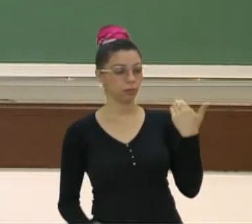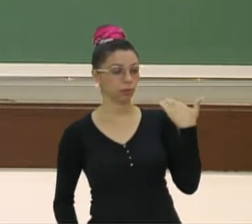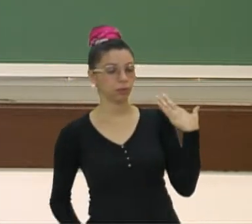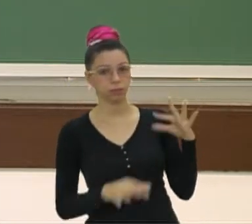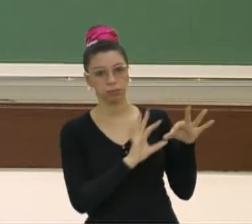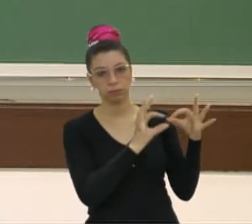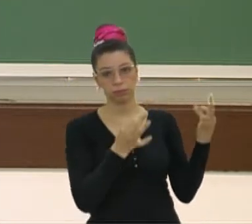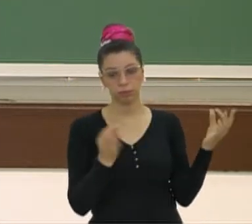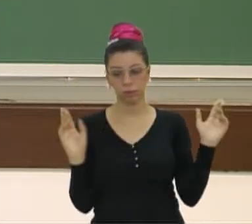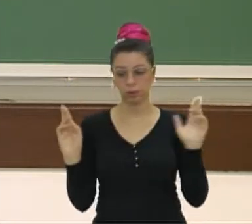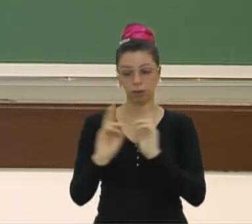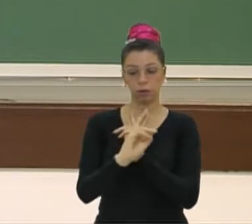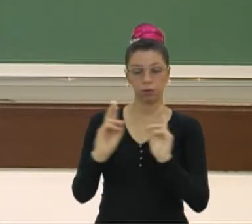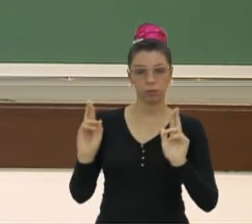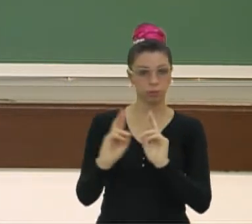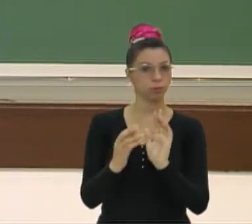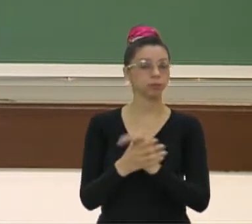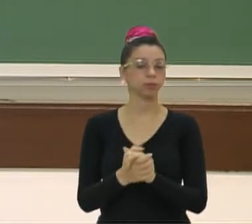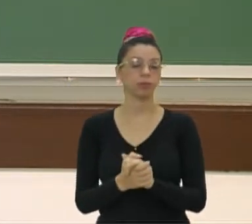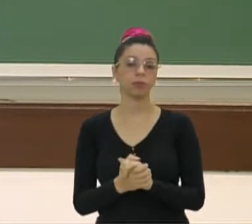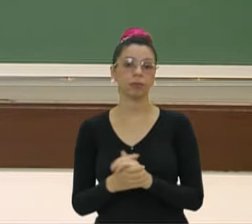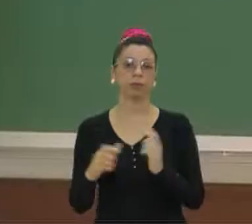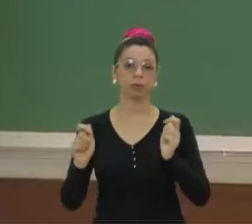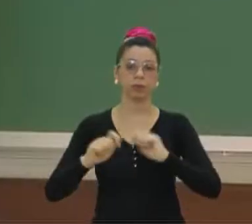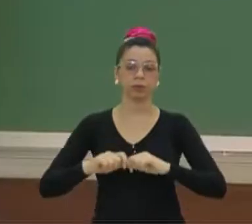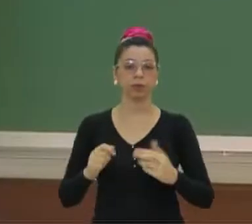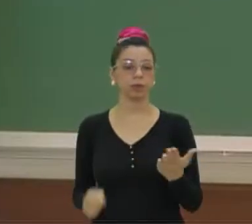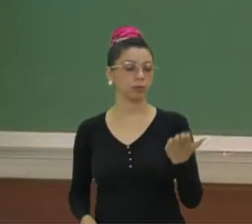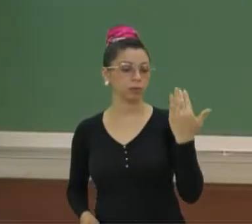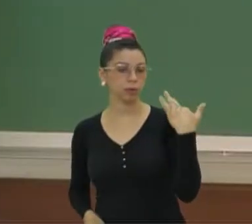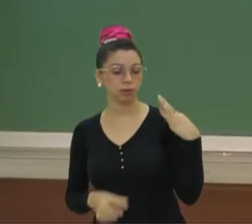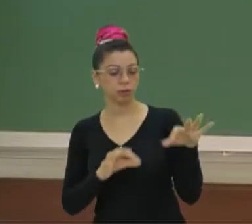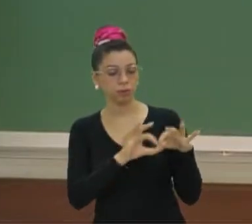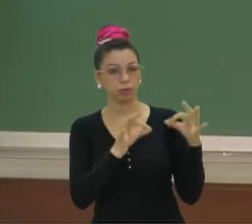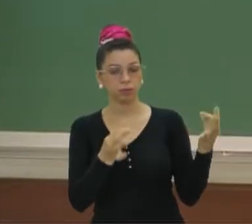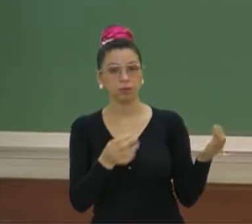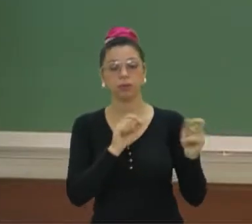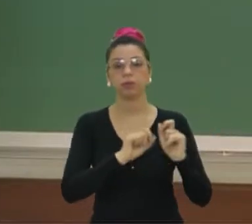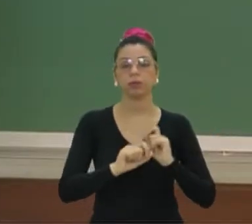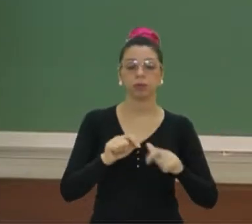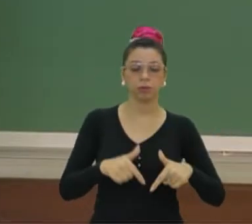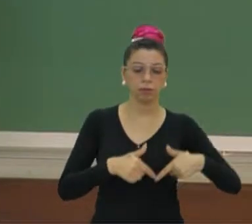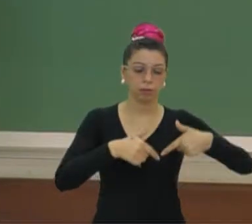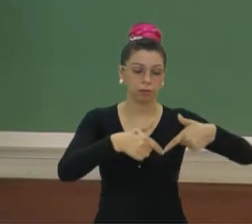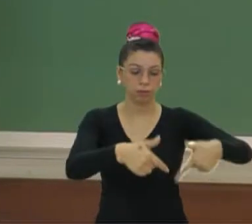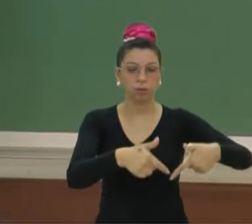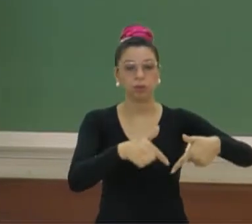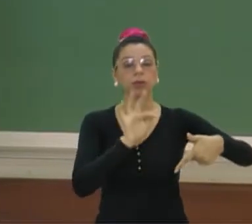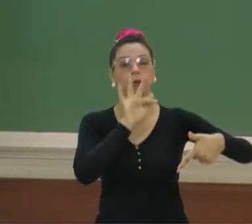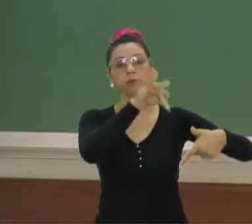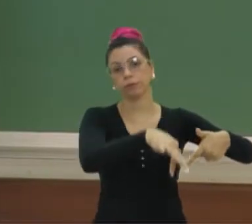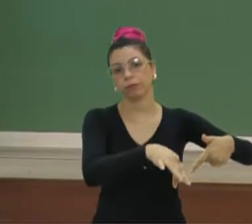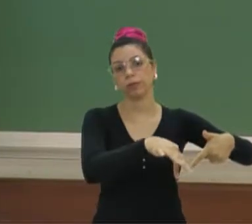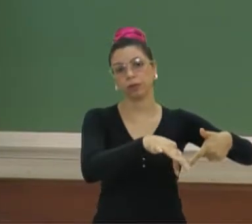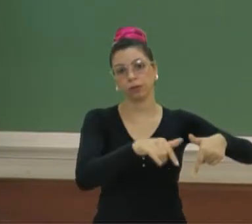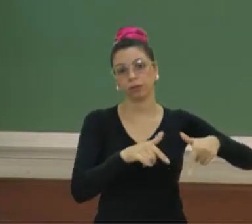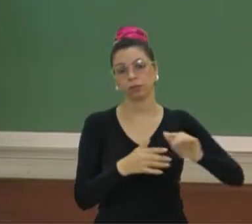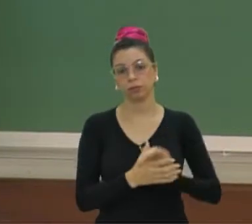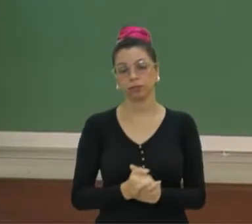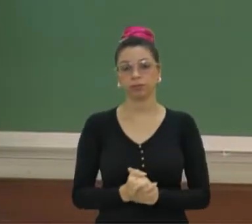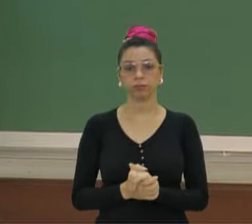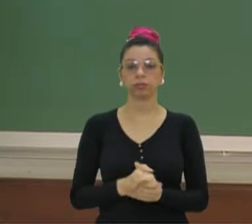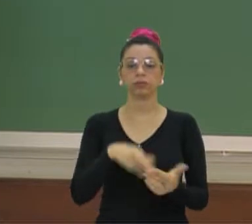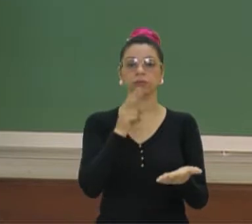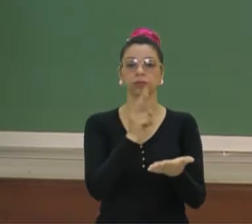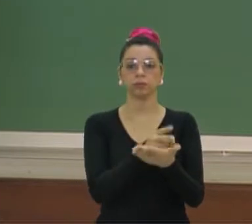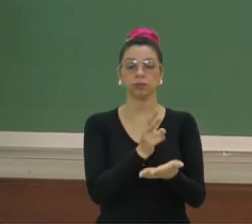simples. O que nós precisamos lembrar? Passado simples fala a respeito de uma ação terminada. Sempre